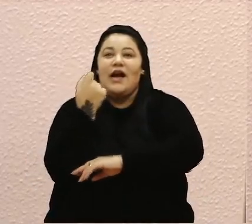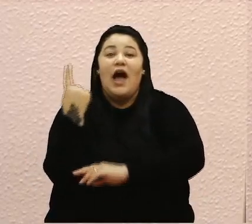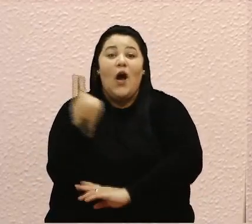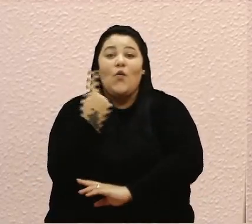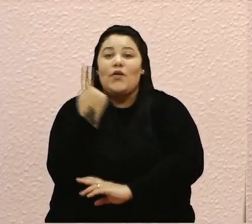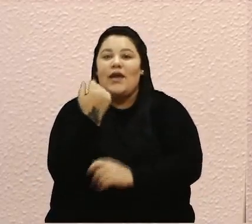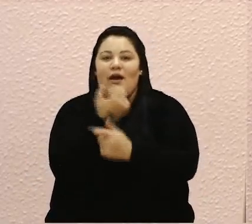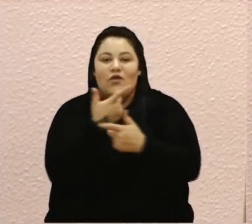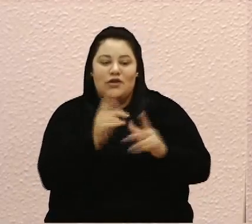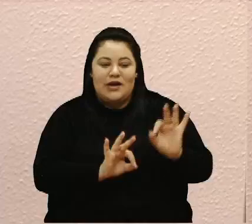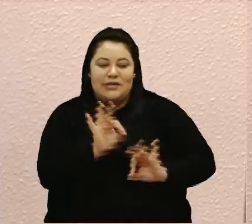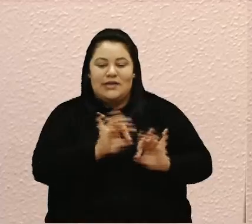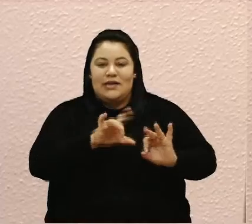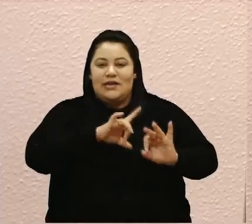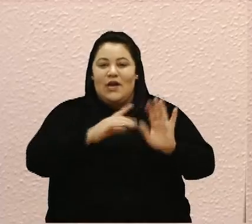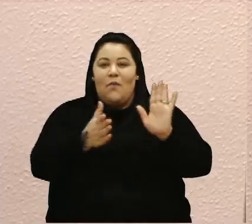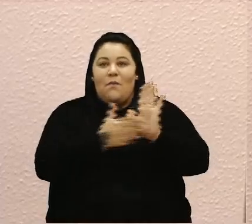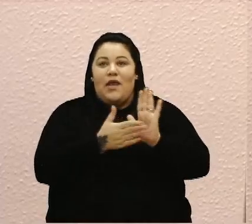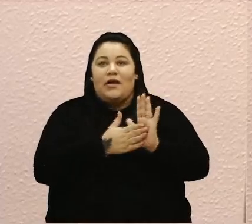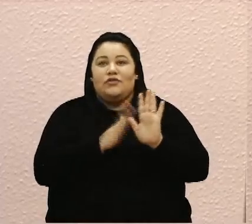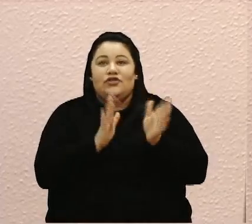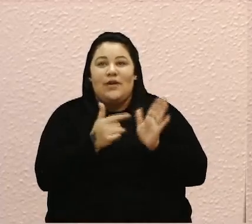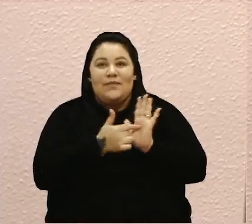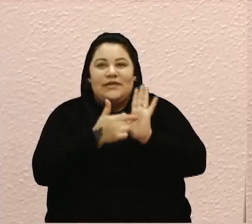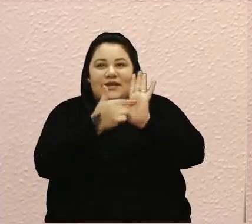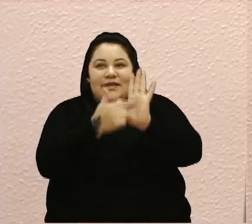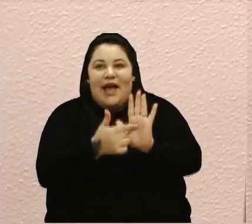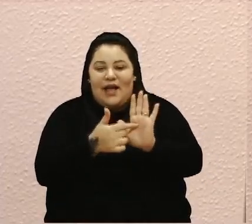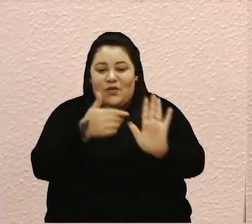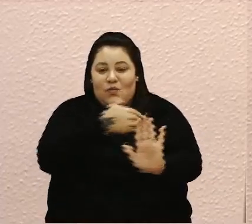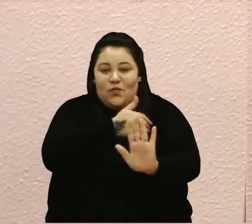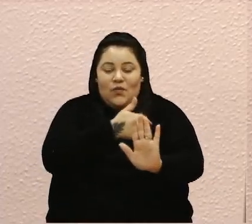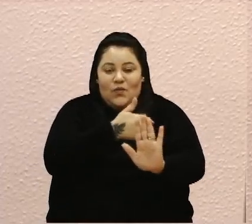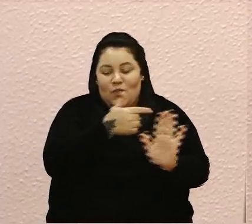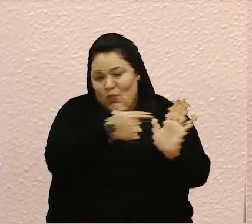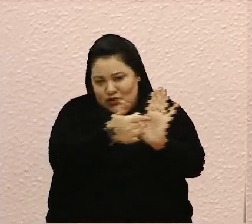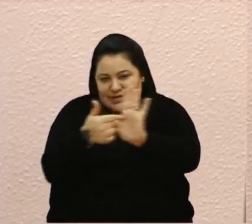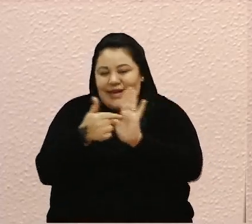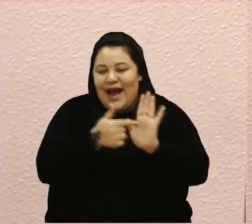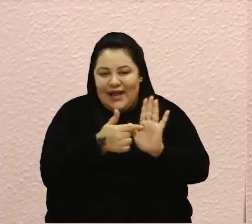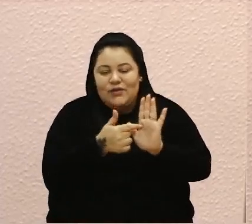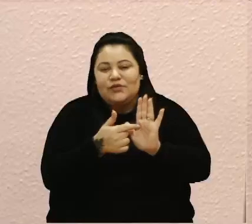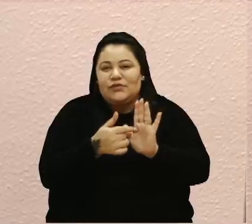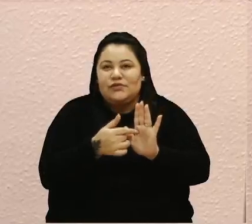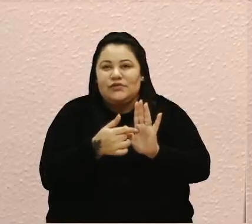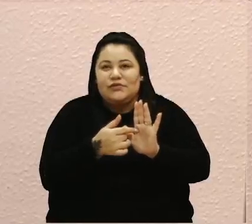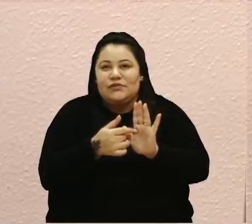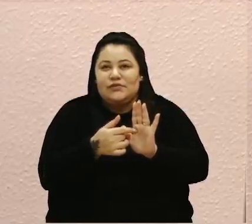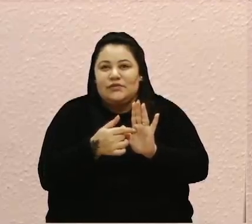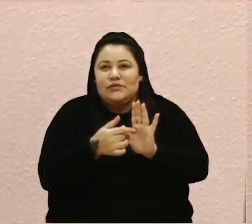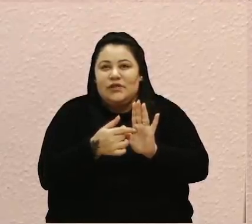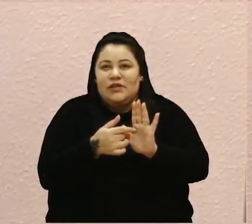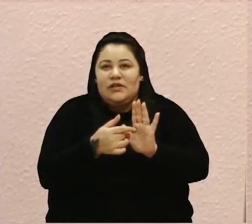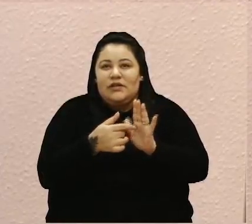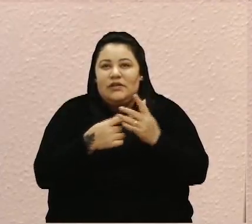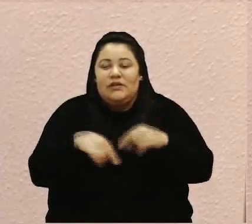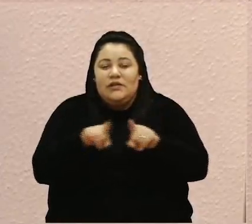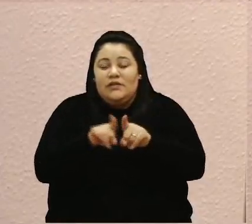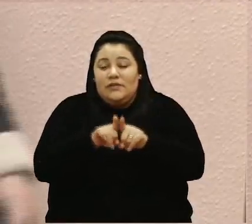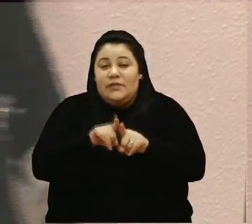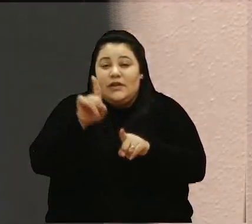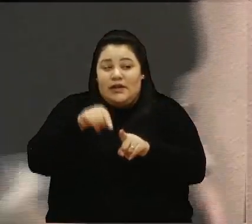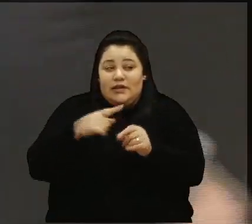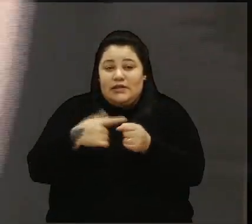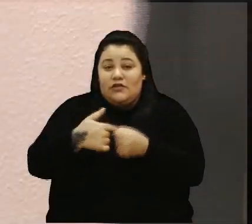um plano que foi apresentado, publicado e que já está sendo levado em consideração foi Veranópolis. Caxias do